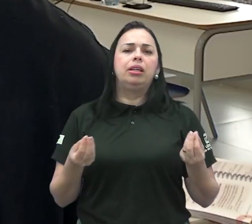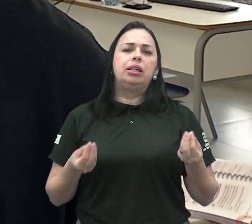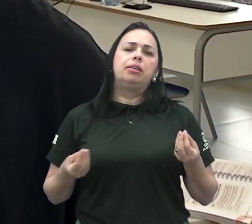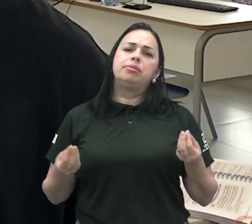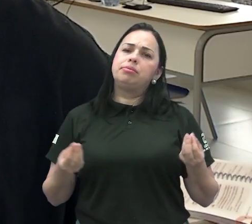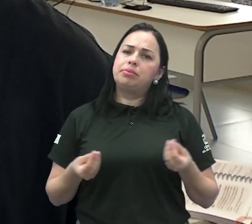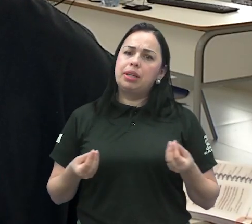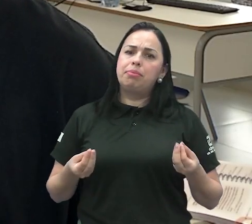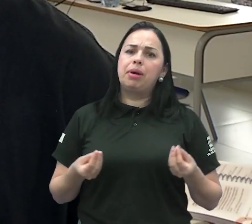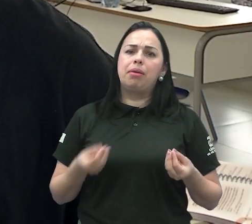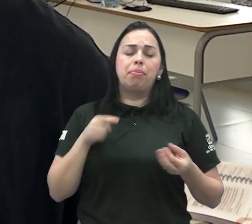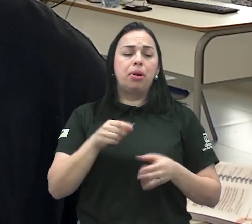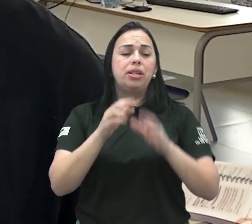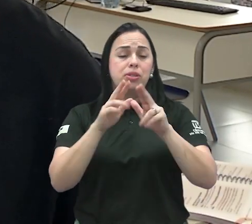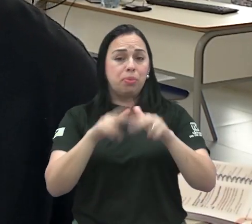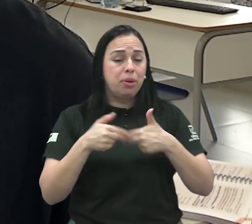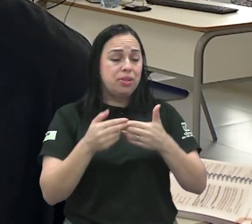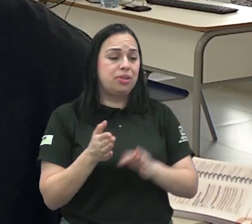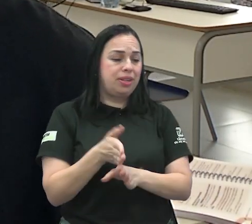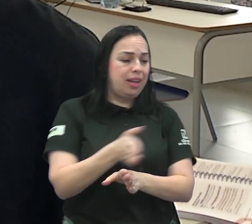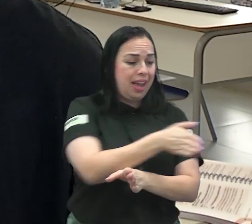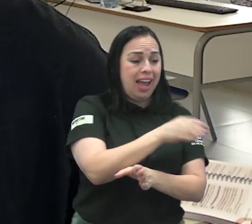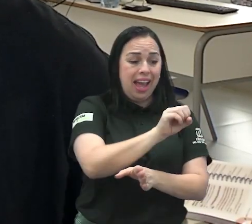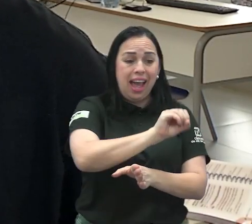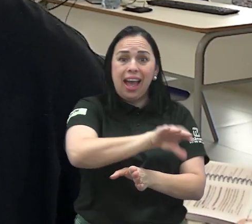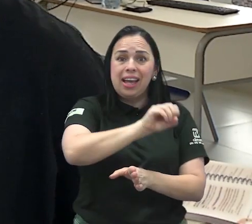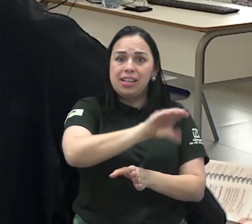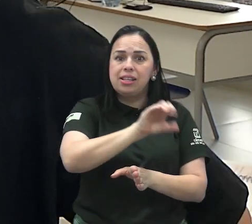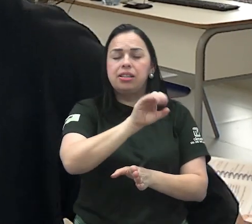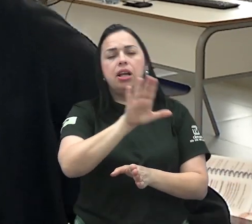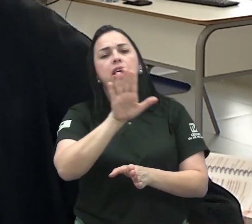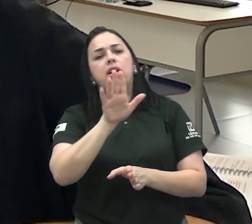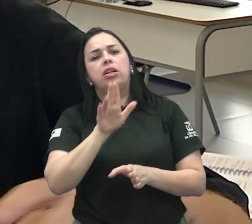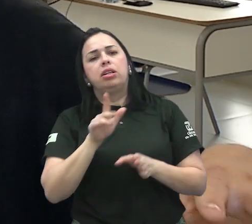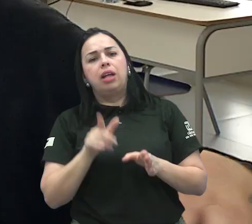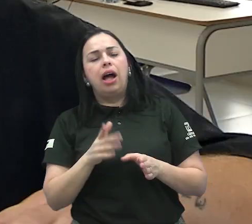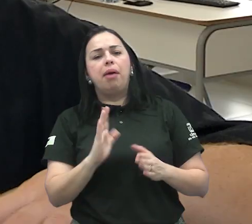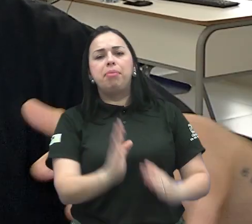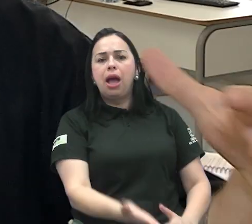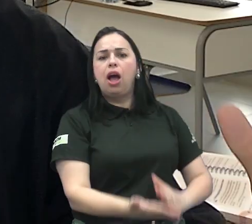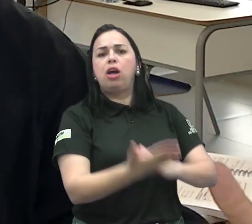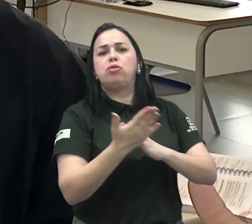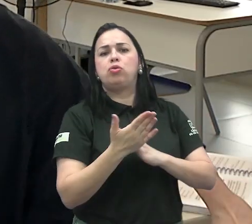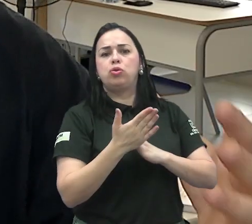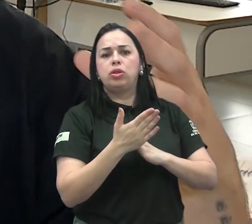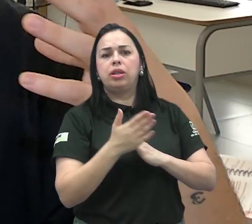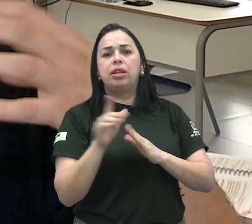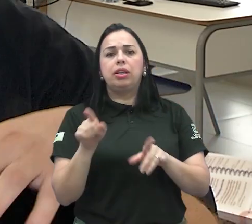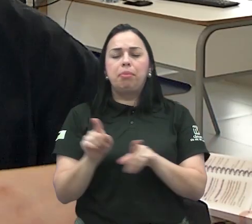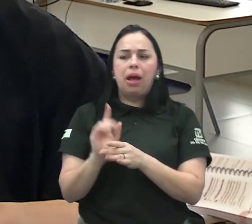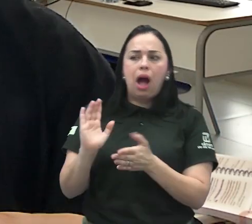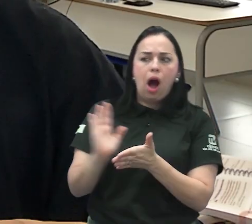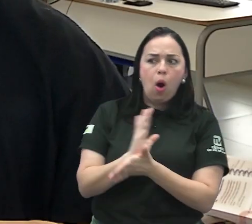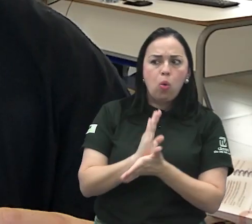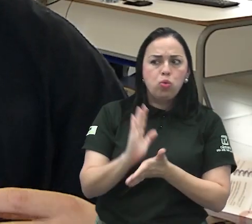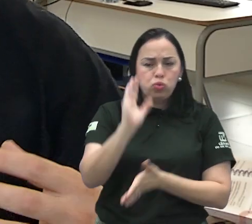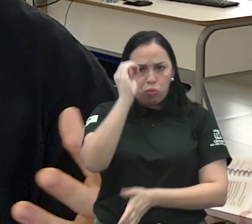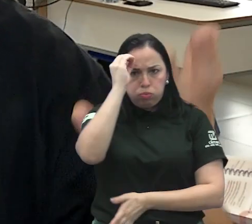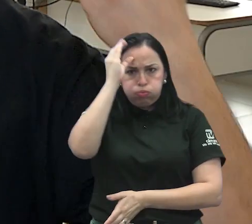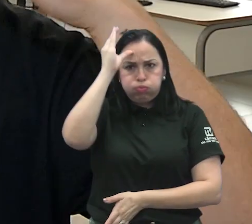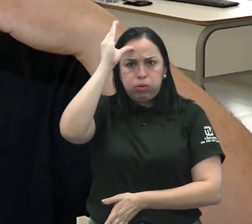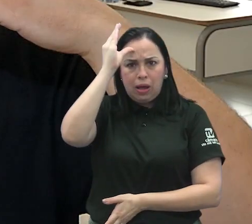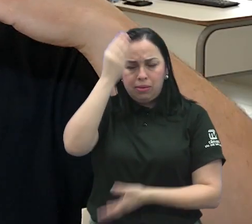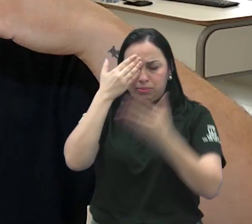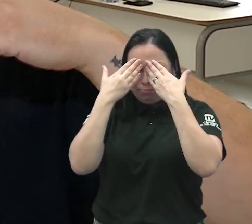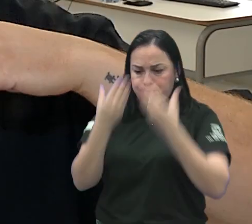contas, tratar o assunto da decolonialidade, mesmo que seja de forma recortada, ajuda a gente a